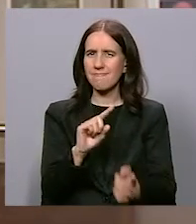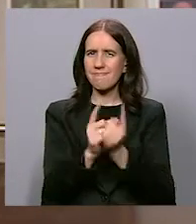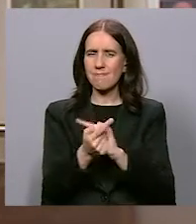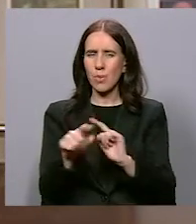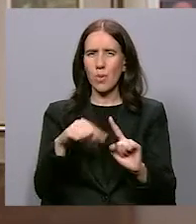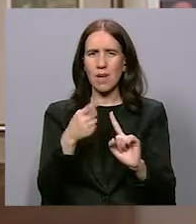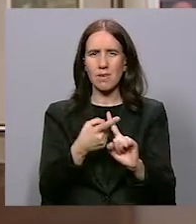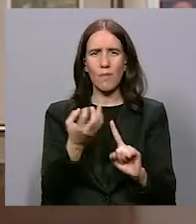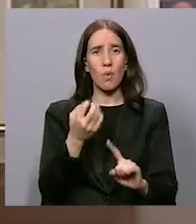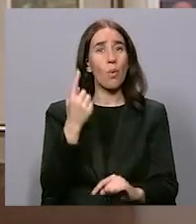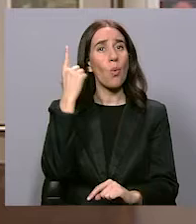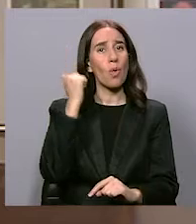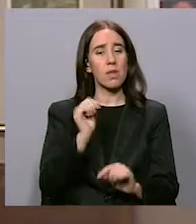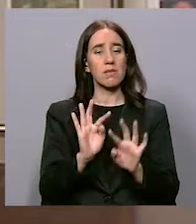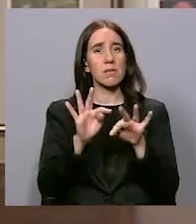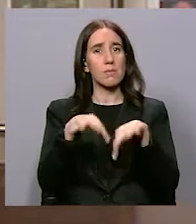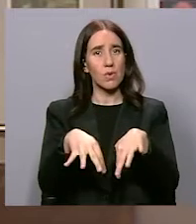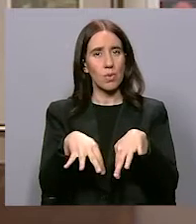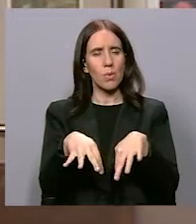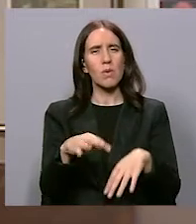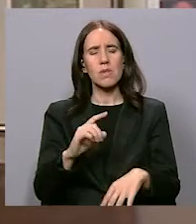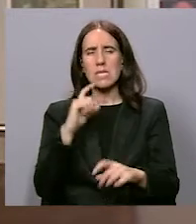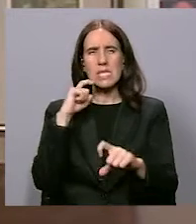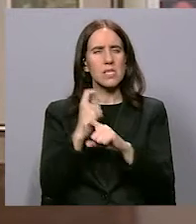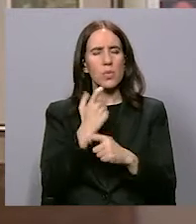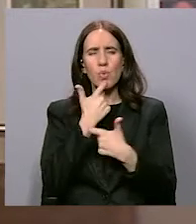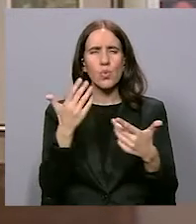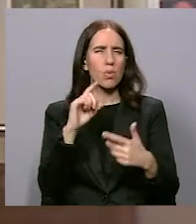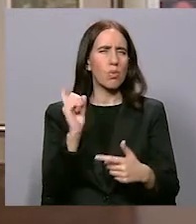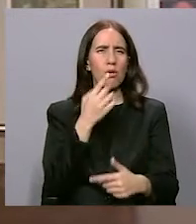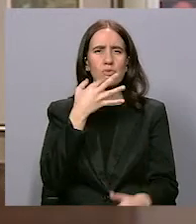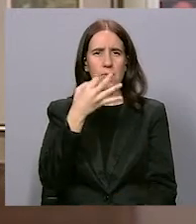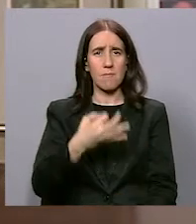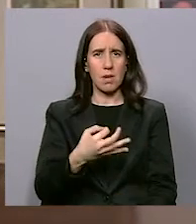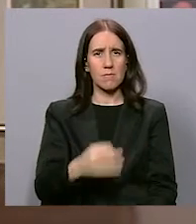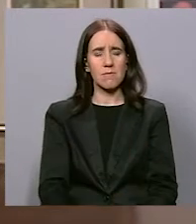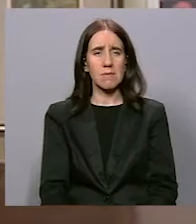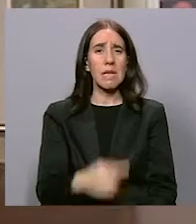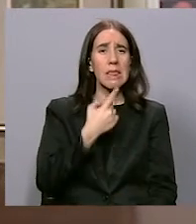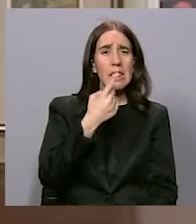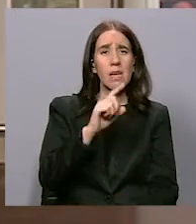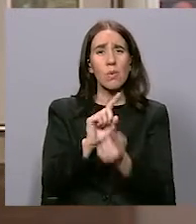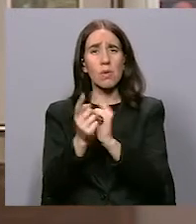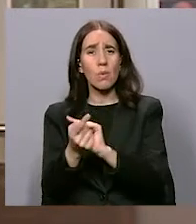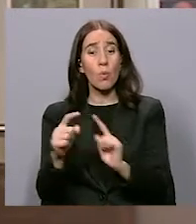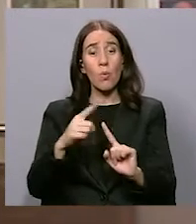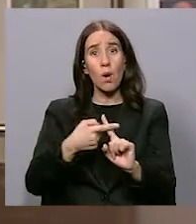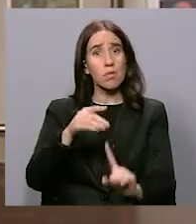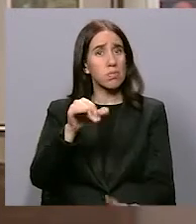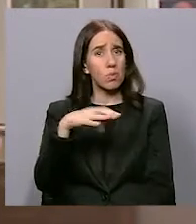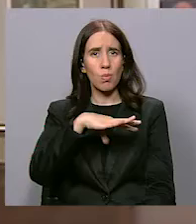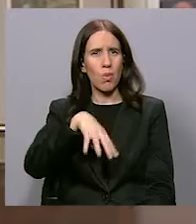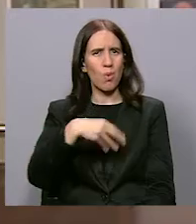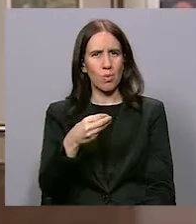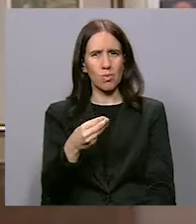ano esses que ontem terminou e que exigiu tudo de todos nós estranho e contraditório no